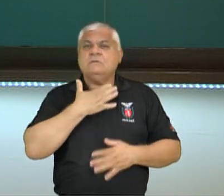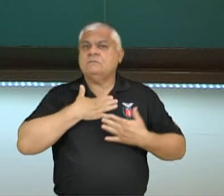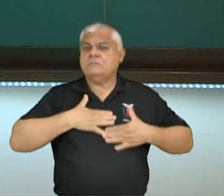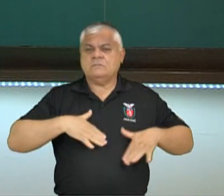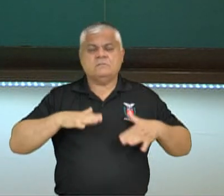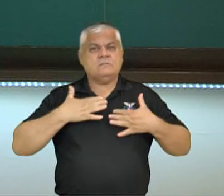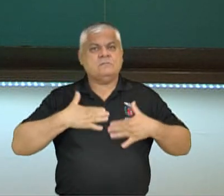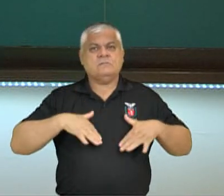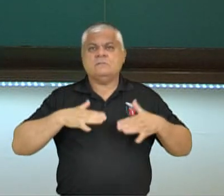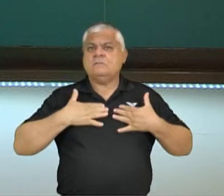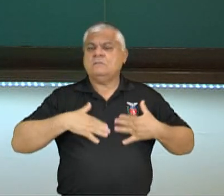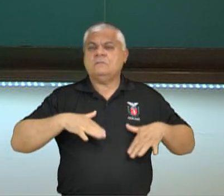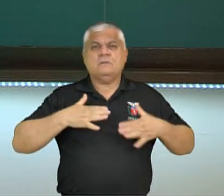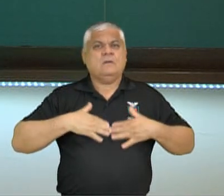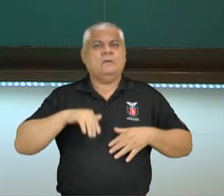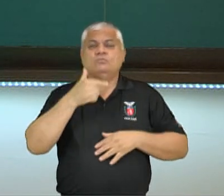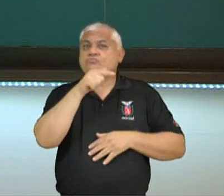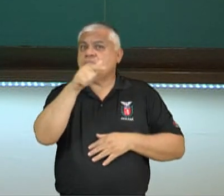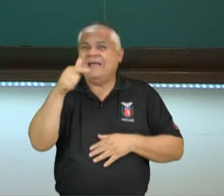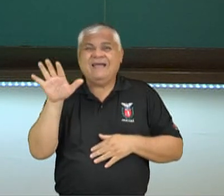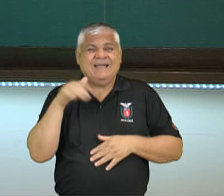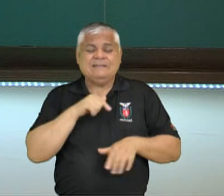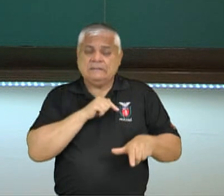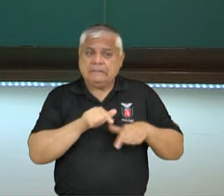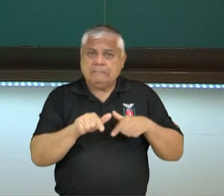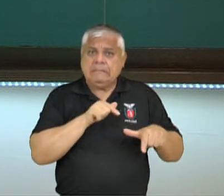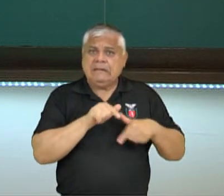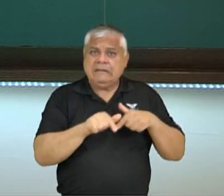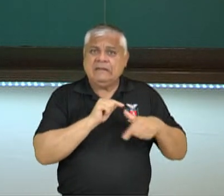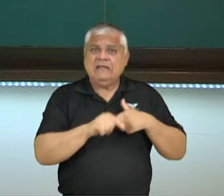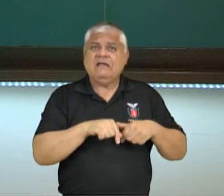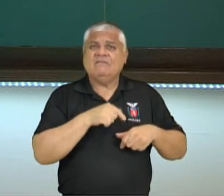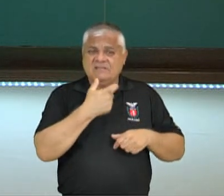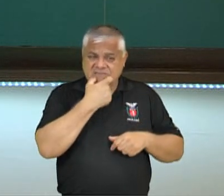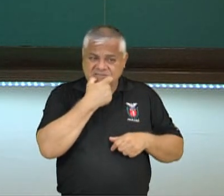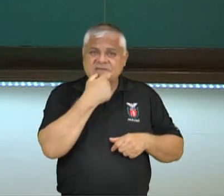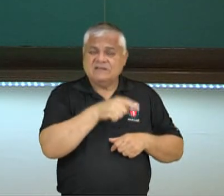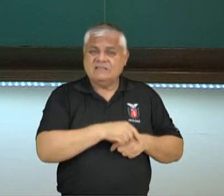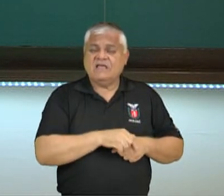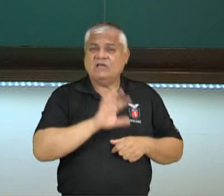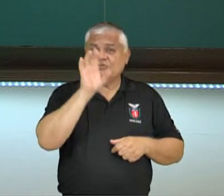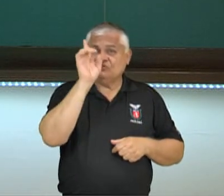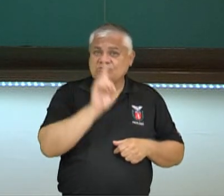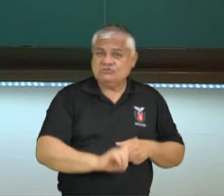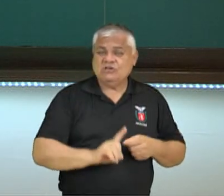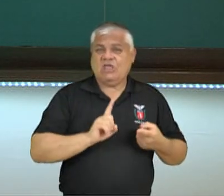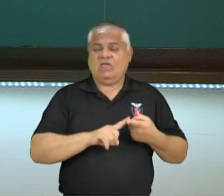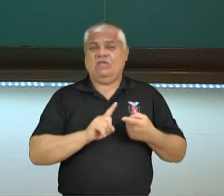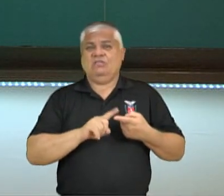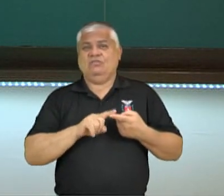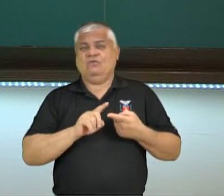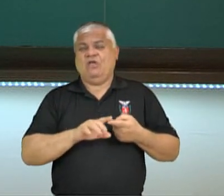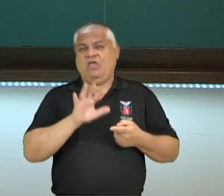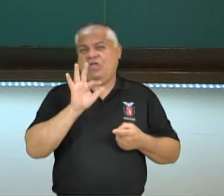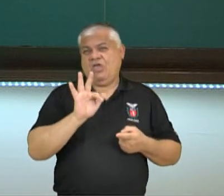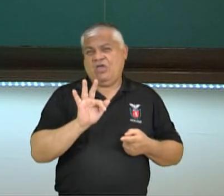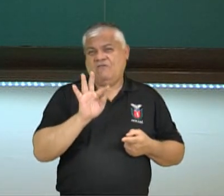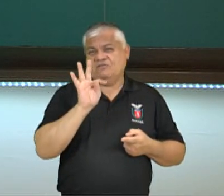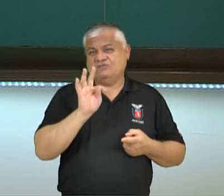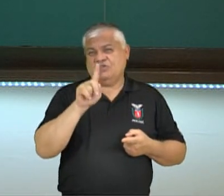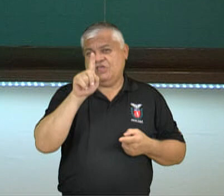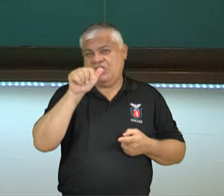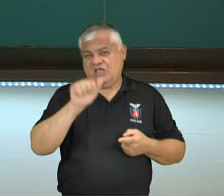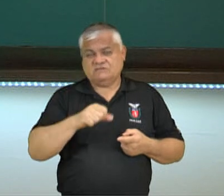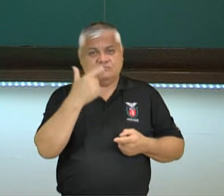esses trabalhadores ingleses, no início da Revolução Industrial, os direitos trabalhistas, né, guardados